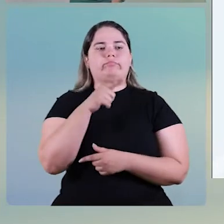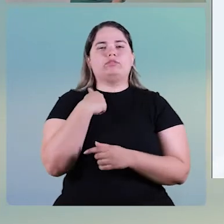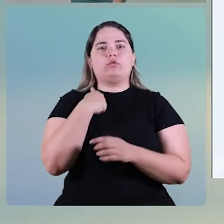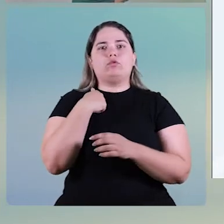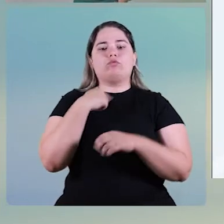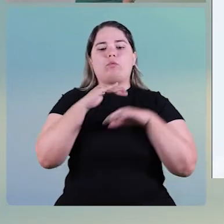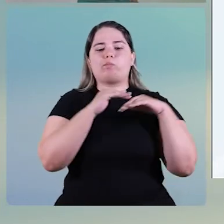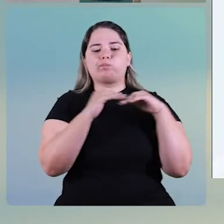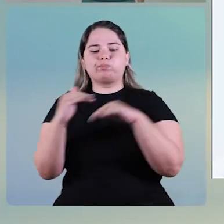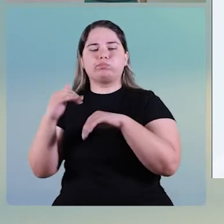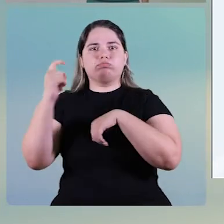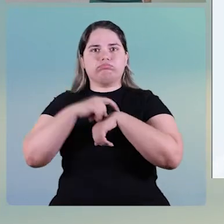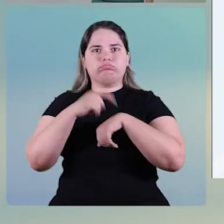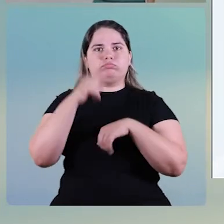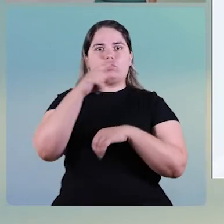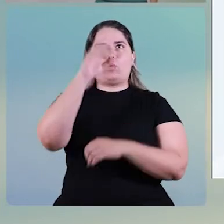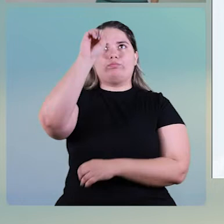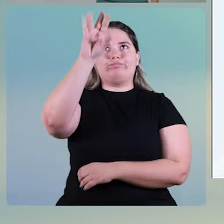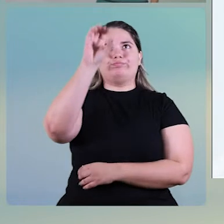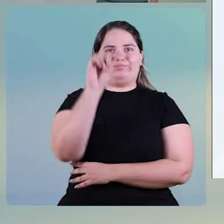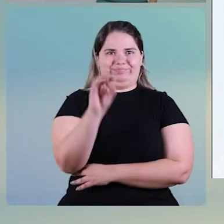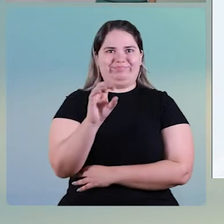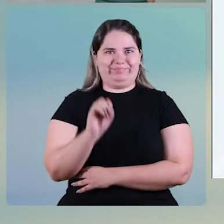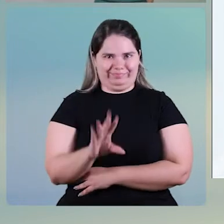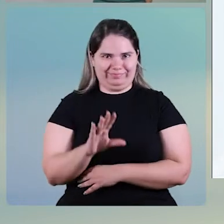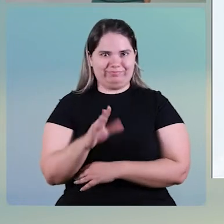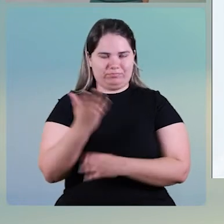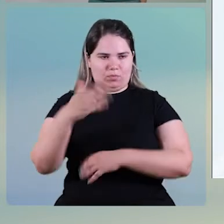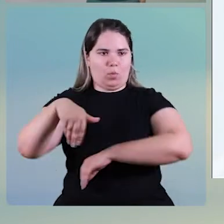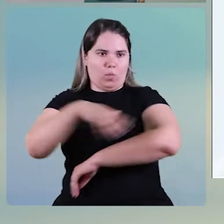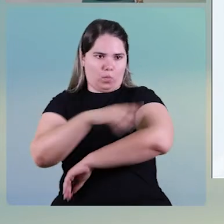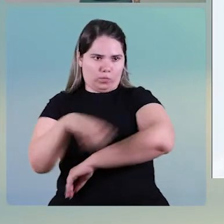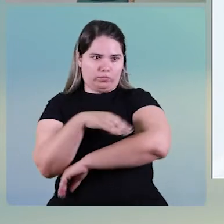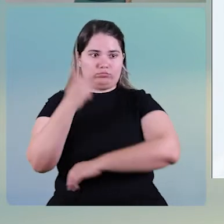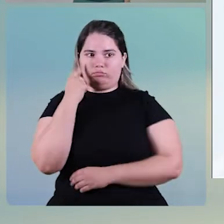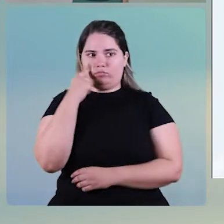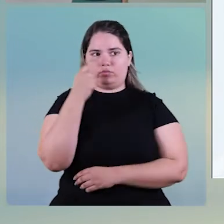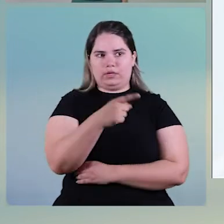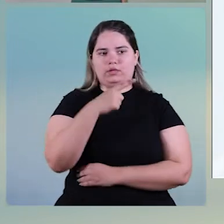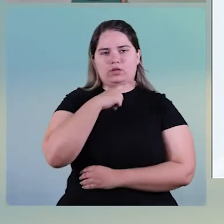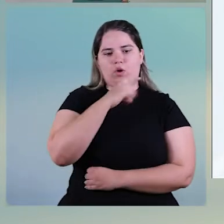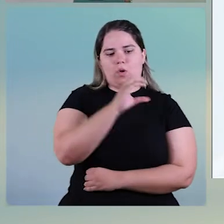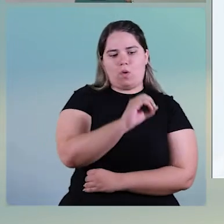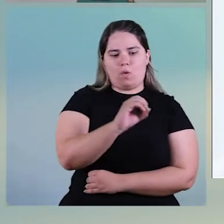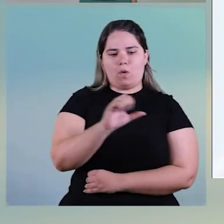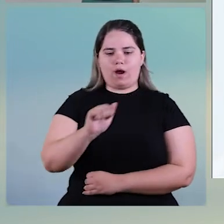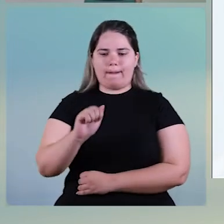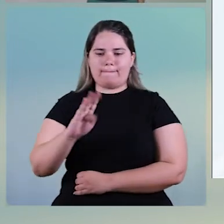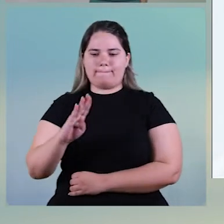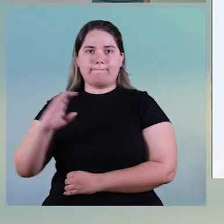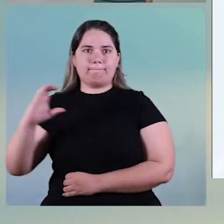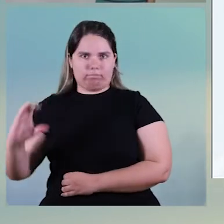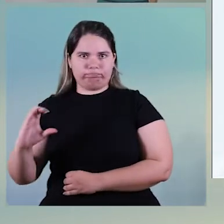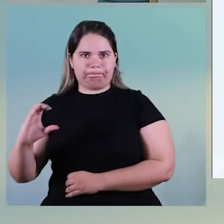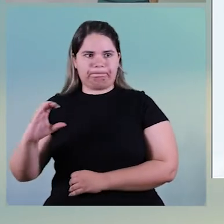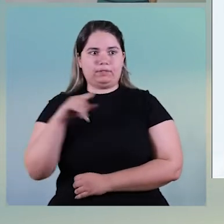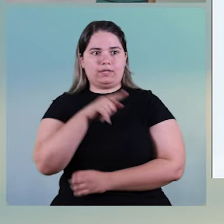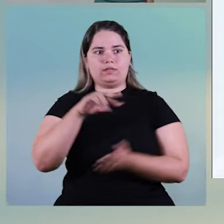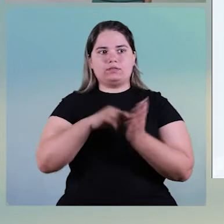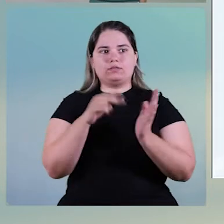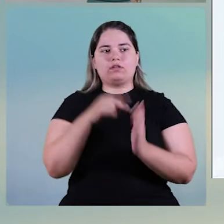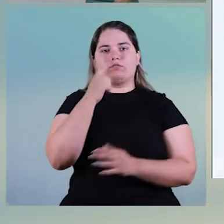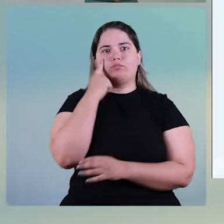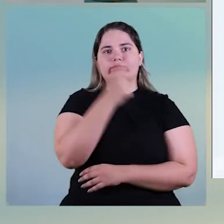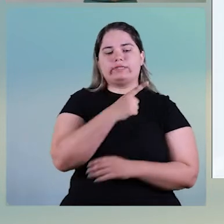indicados pelas letras O, A, B e C. Conforme a figura. Os semáforos estão separados por